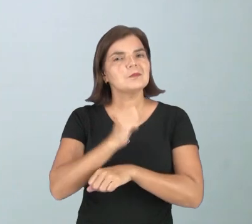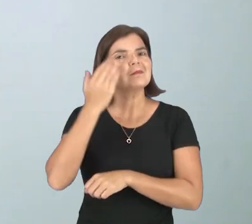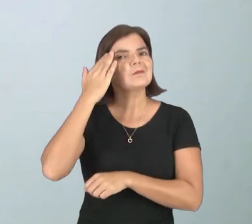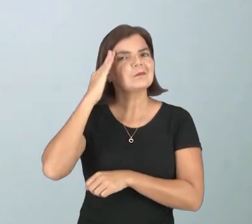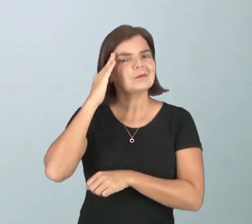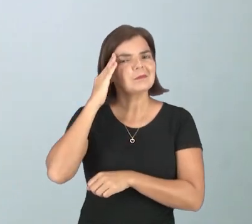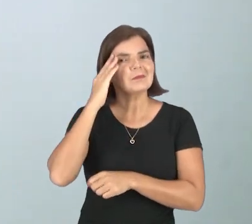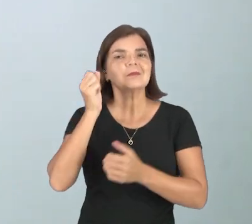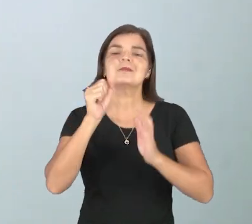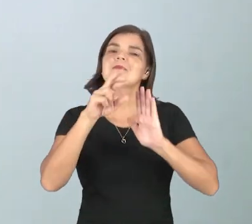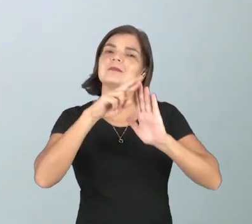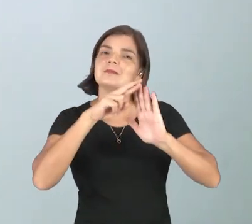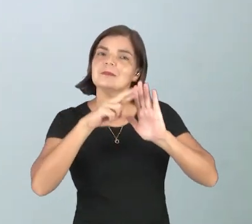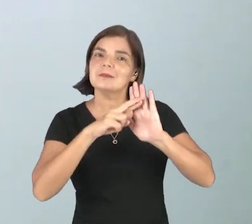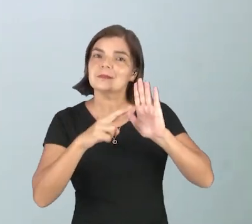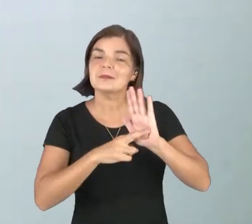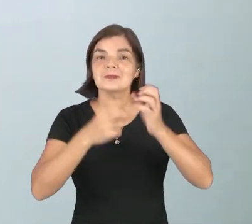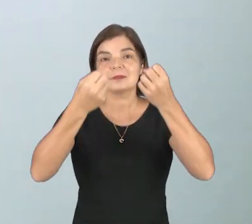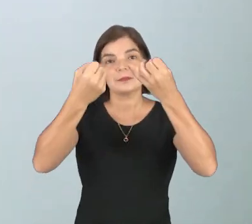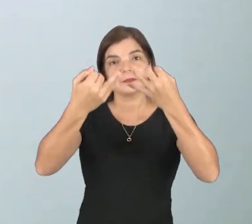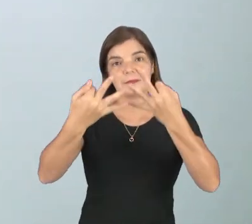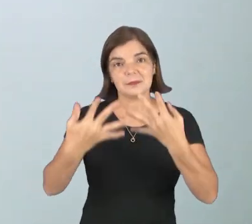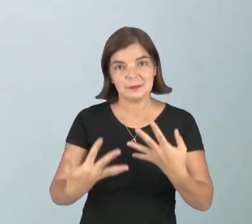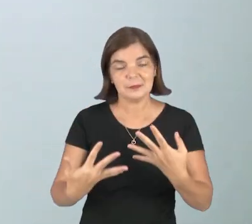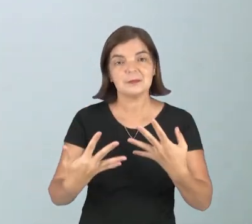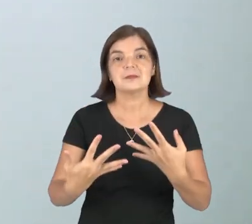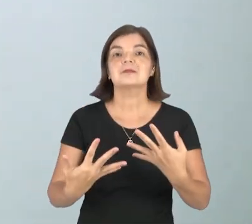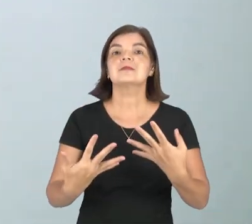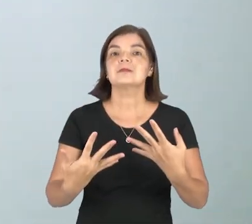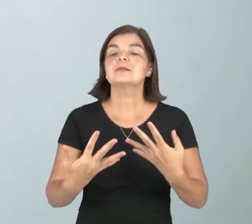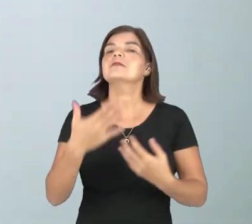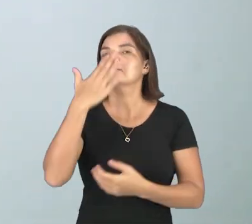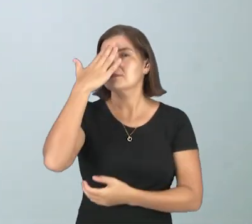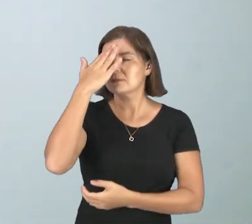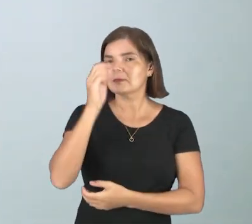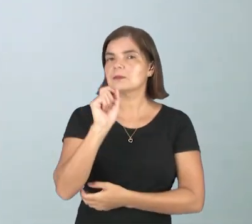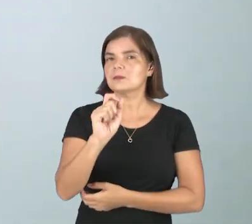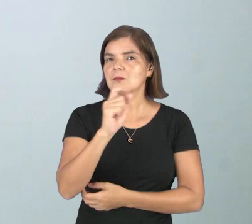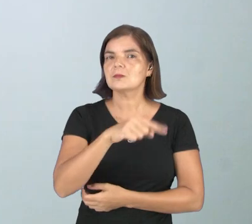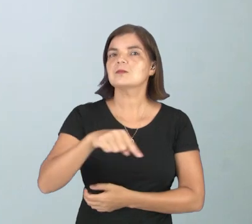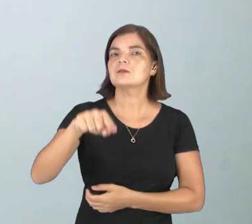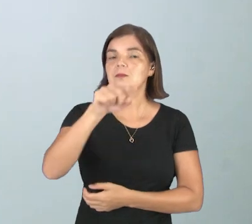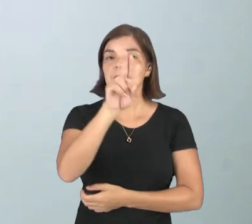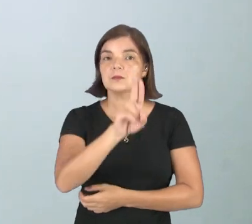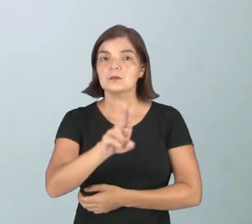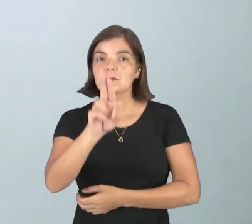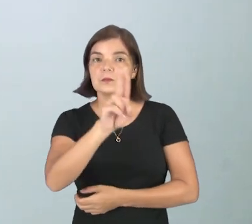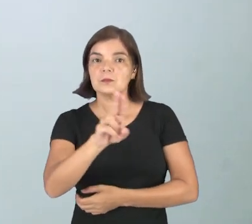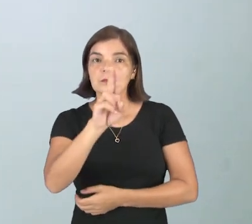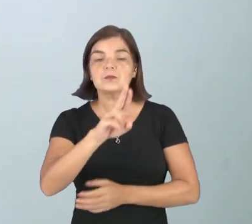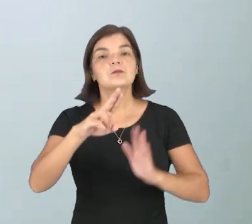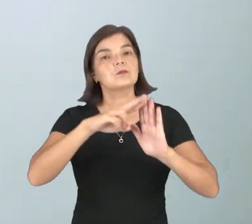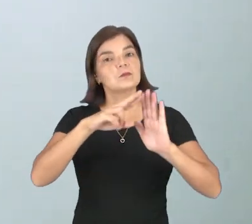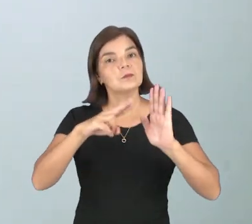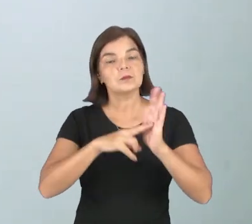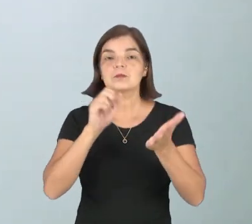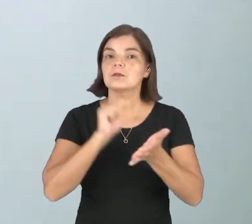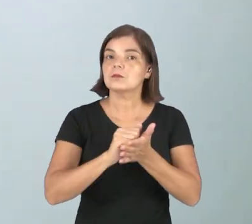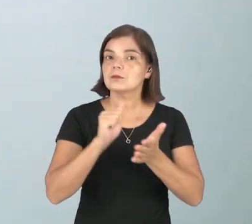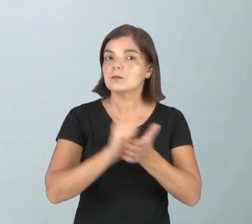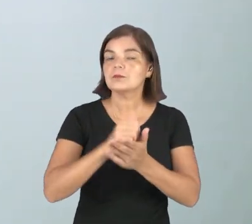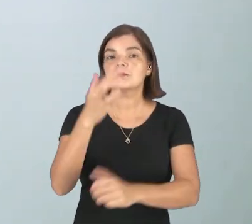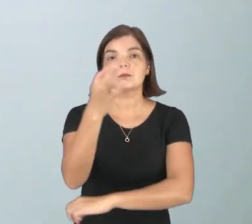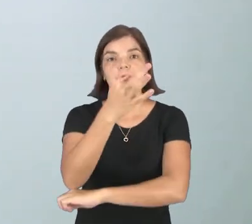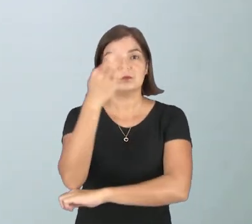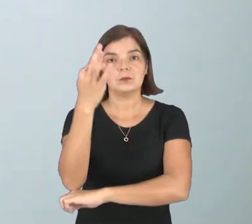compreendido as regras que foram aqui explicadas, né? E saibam que você deve utilizar essas regras na escrita